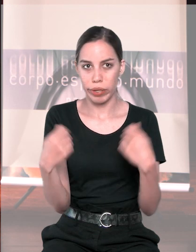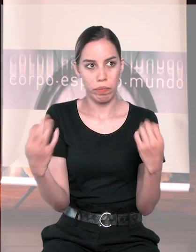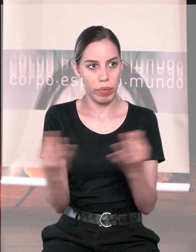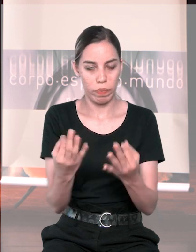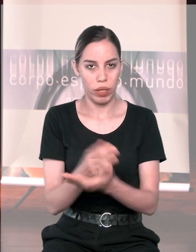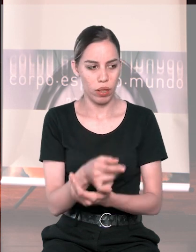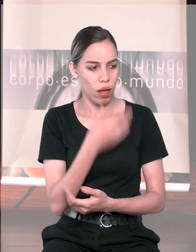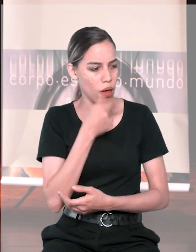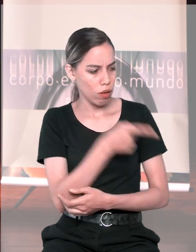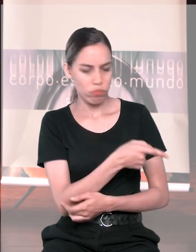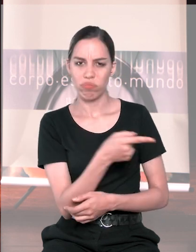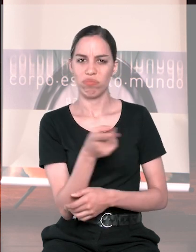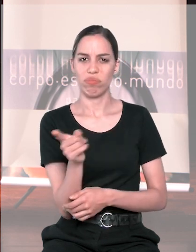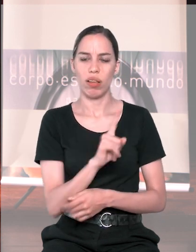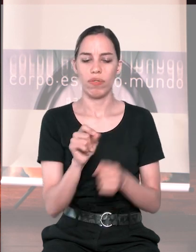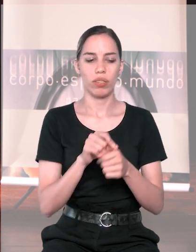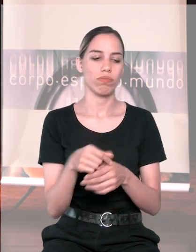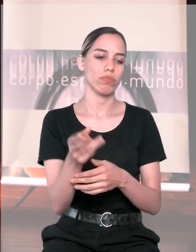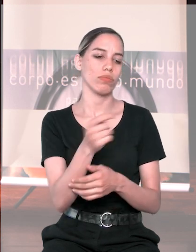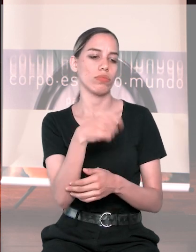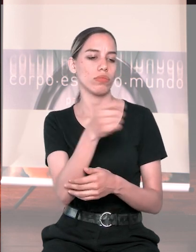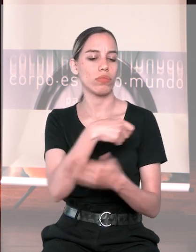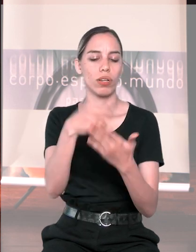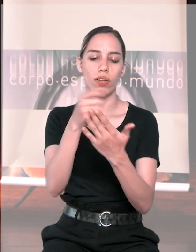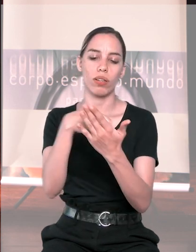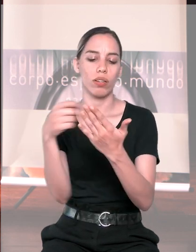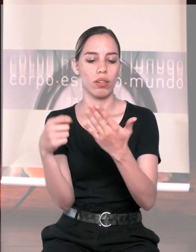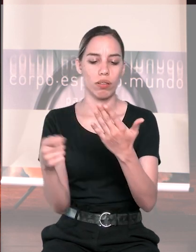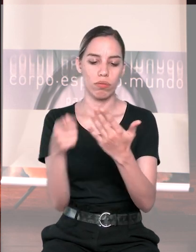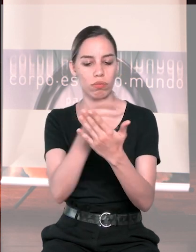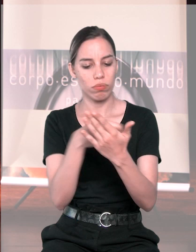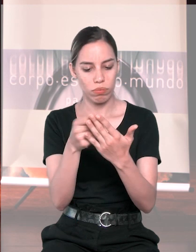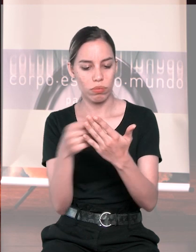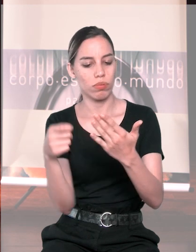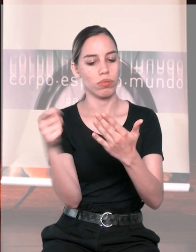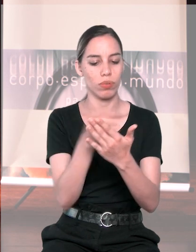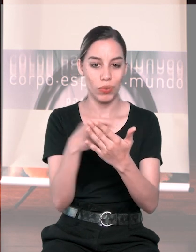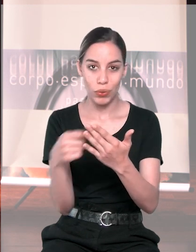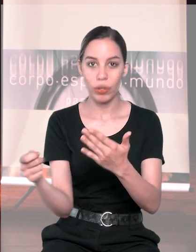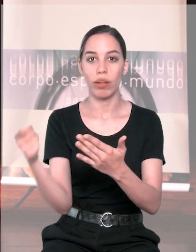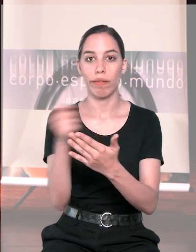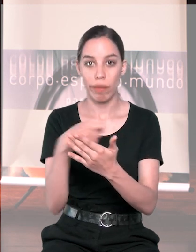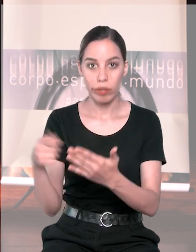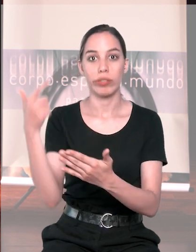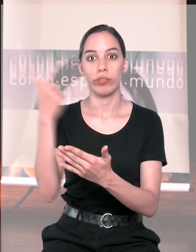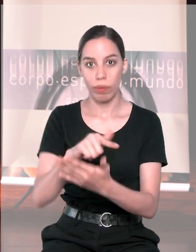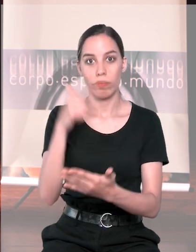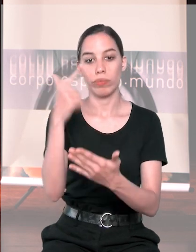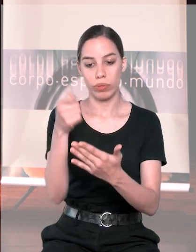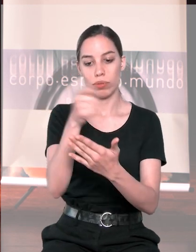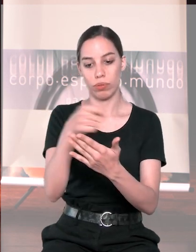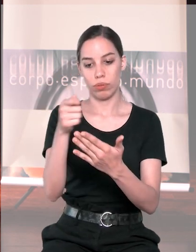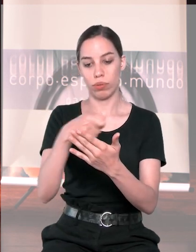que ele fazia, ele começava a esboçar e a rabiscar, e a produzir rabiscos sobre rabiscos, rabiscos sobre rabiscos, como se fossem todas